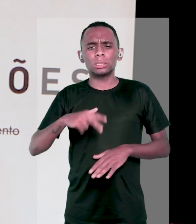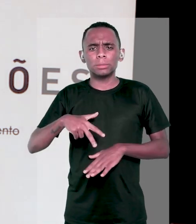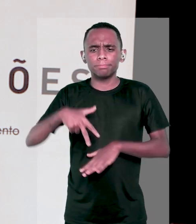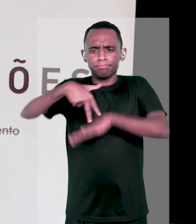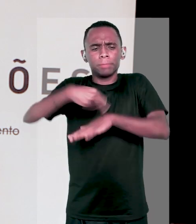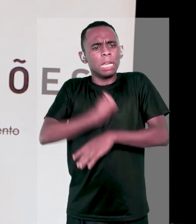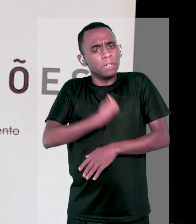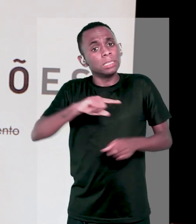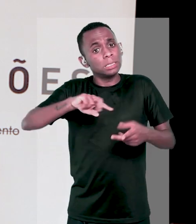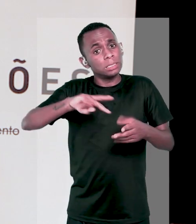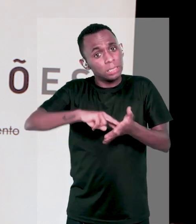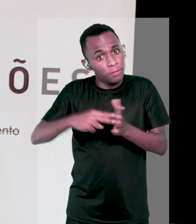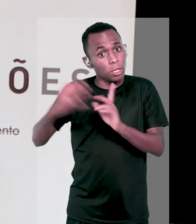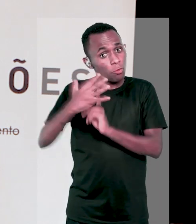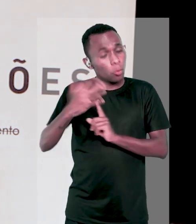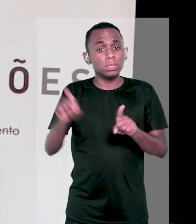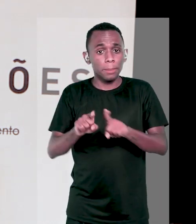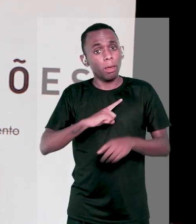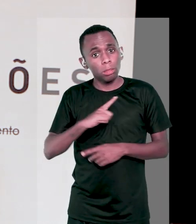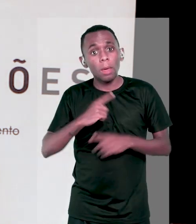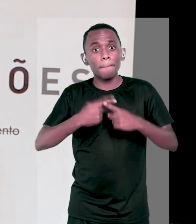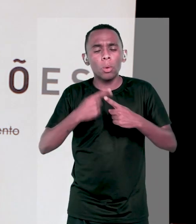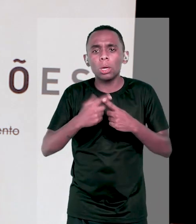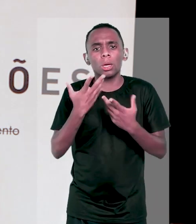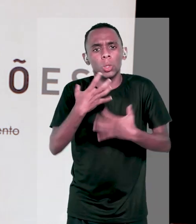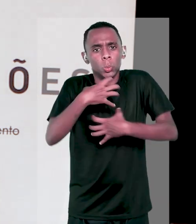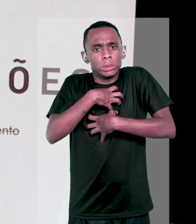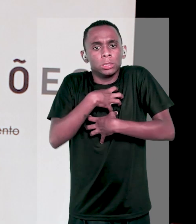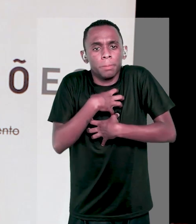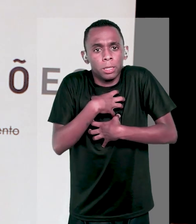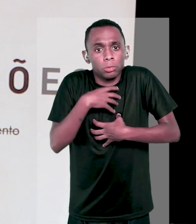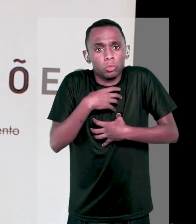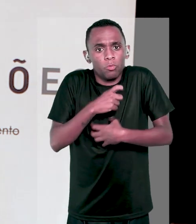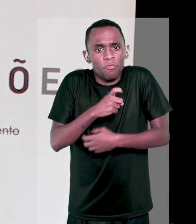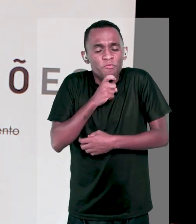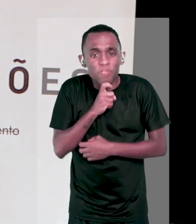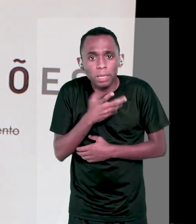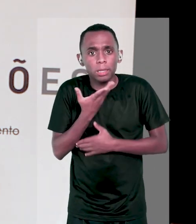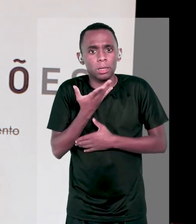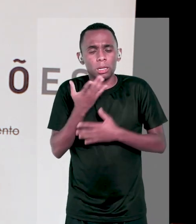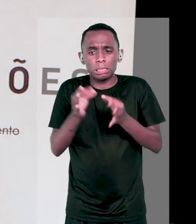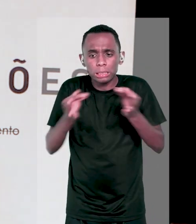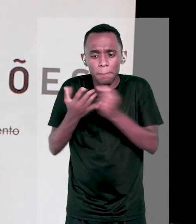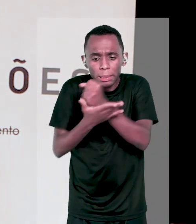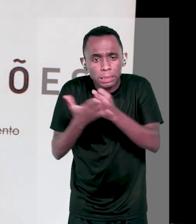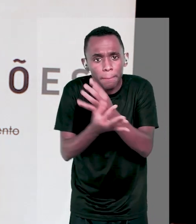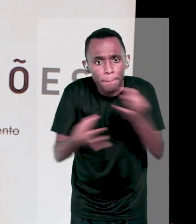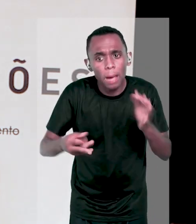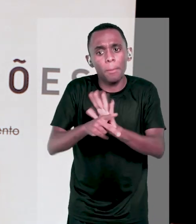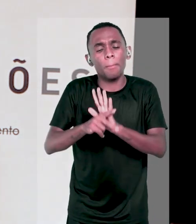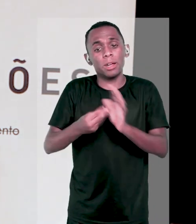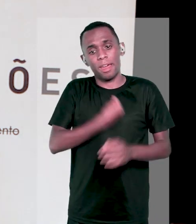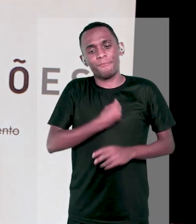fria exata razoável e moderada da vida humana tal como ela é e ele